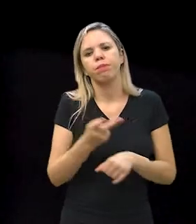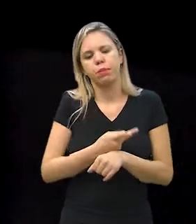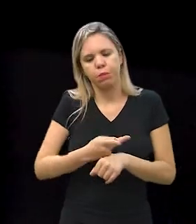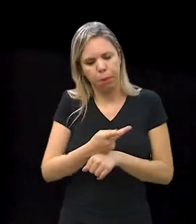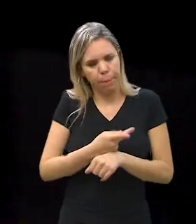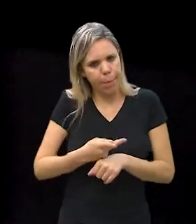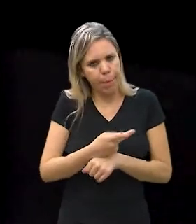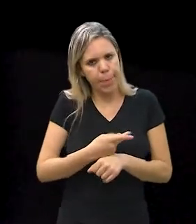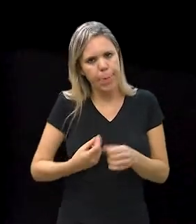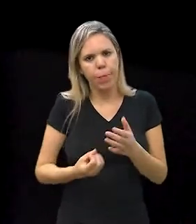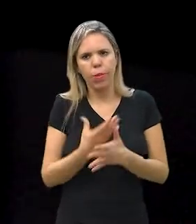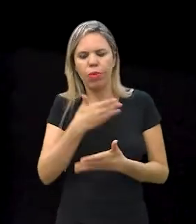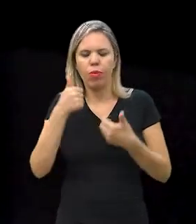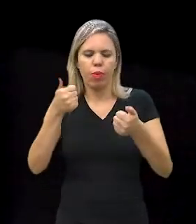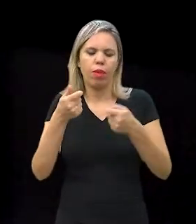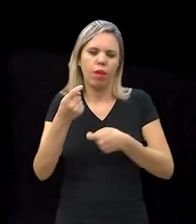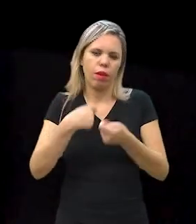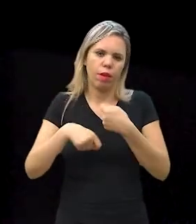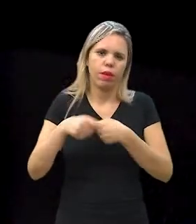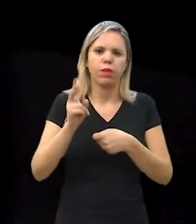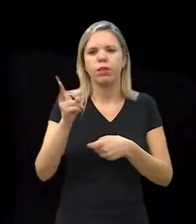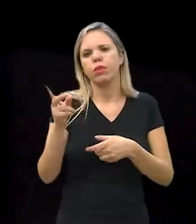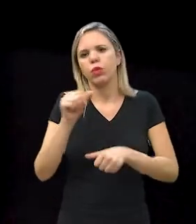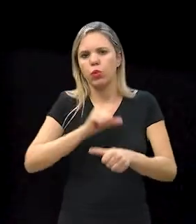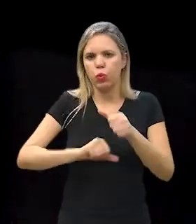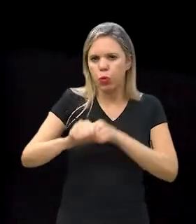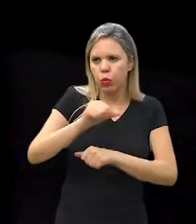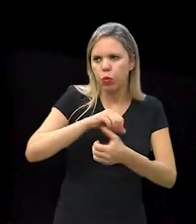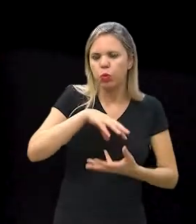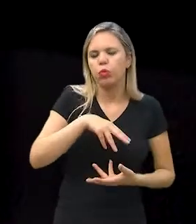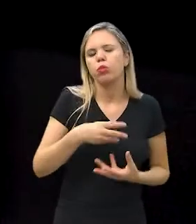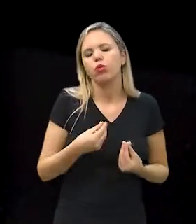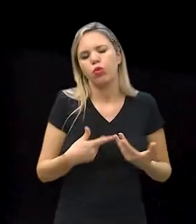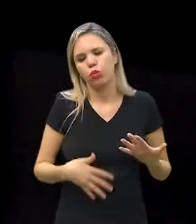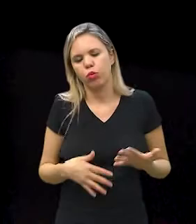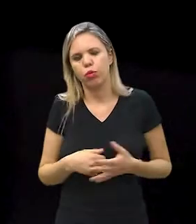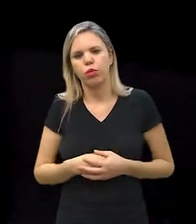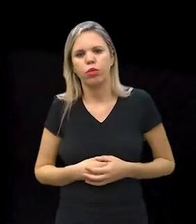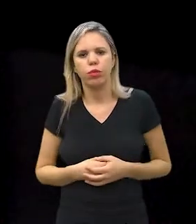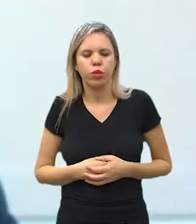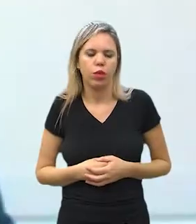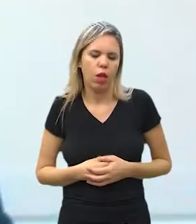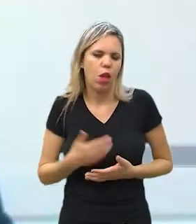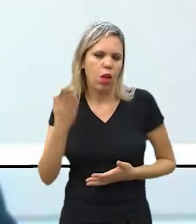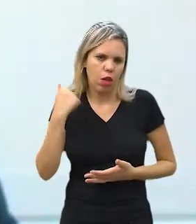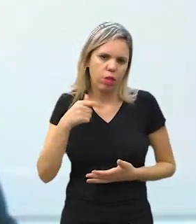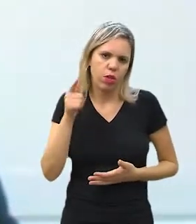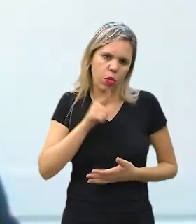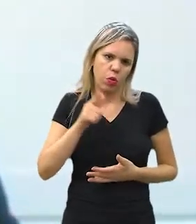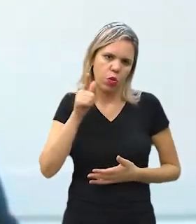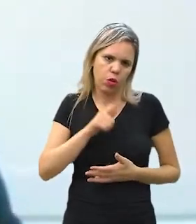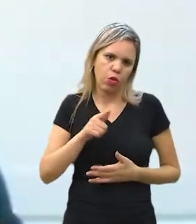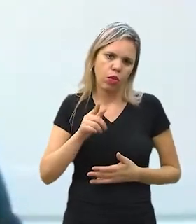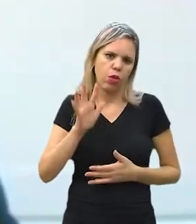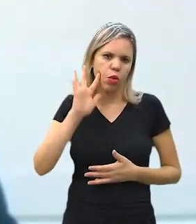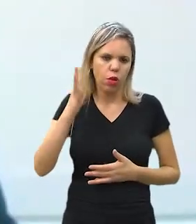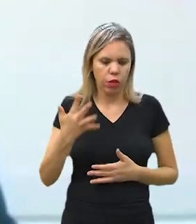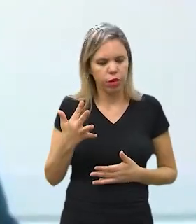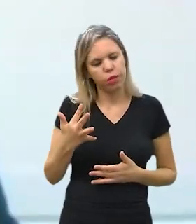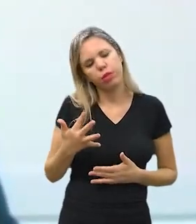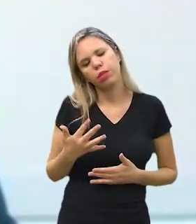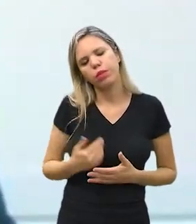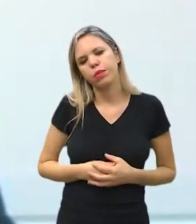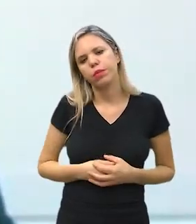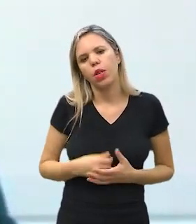eu sempre vou procurar o que tem de melhor no mercado, sempre estou mudando muito. Eu não tenho dúvida que eu ia